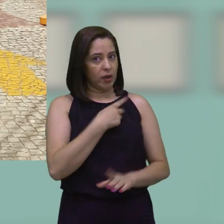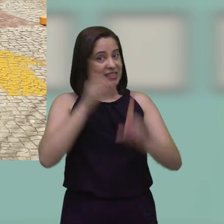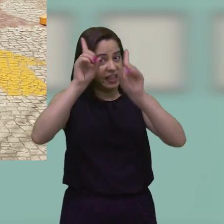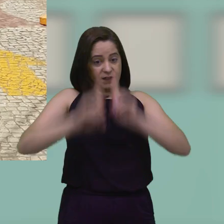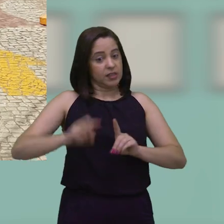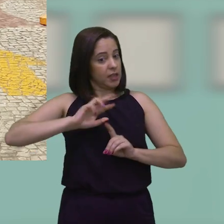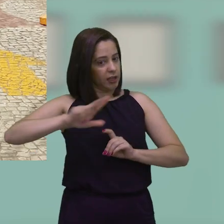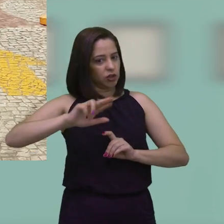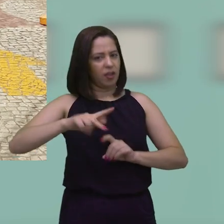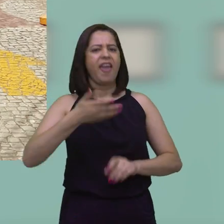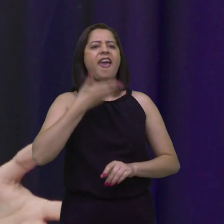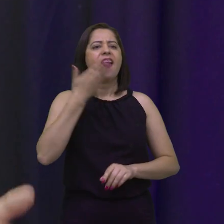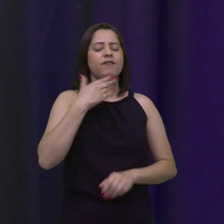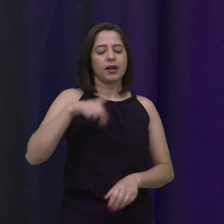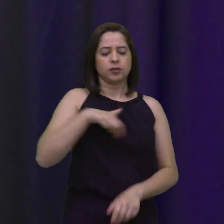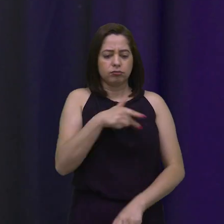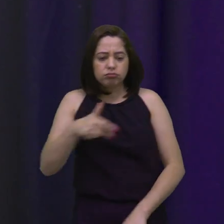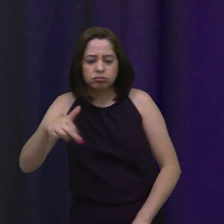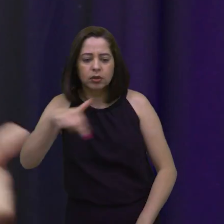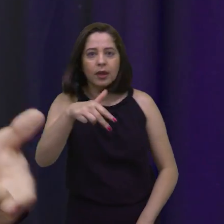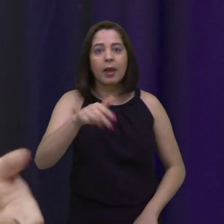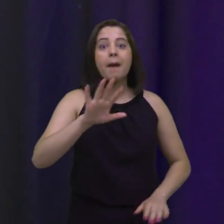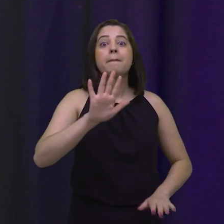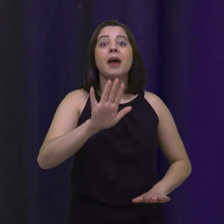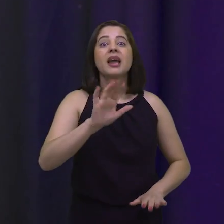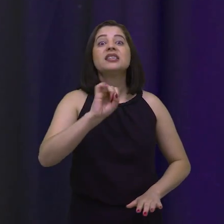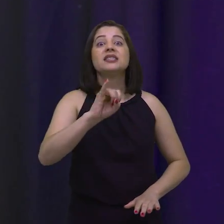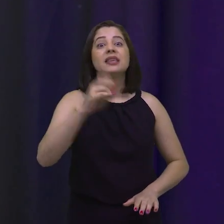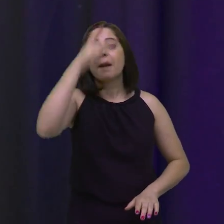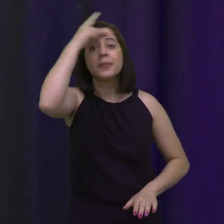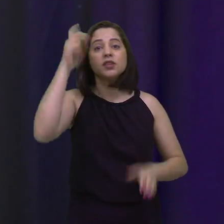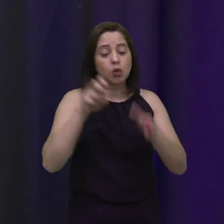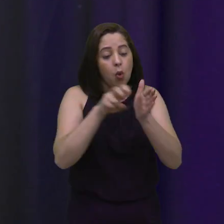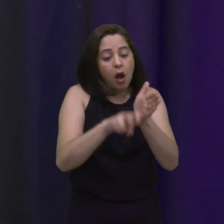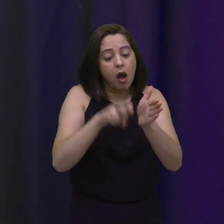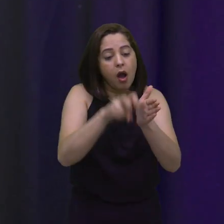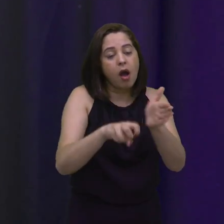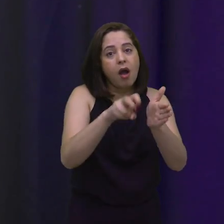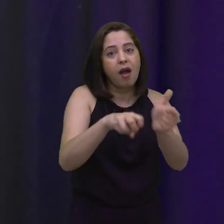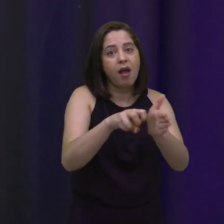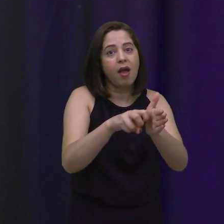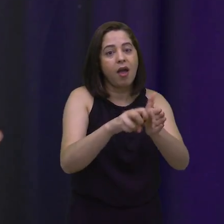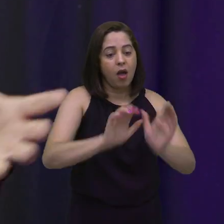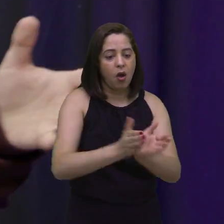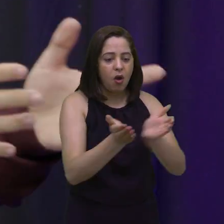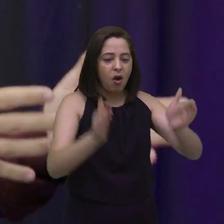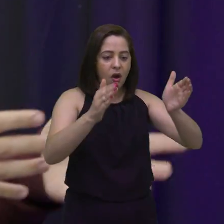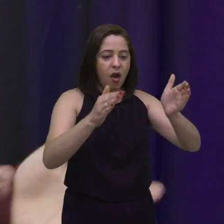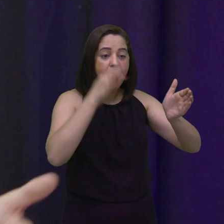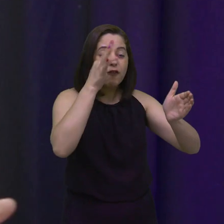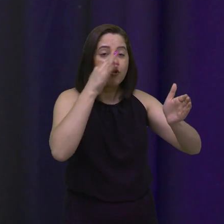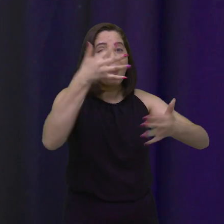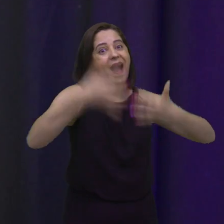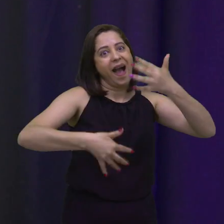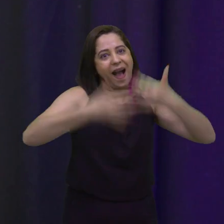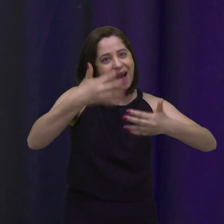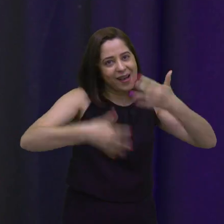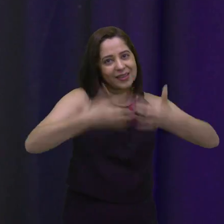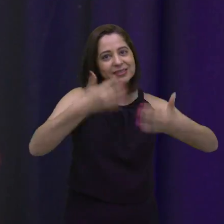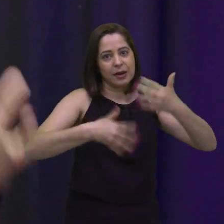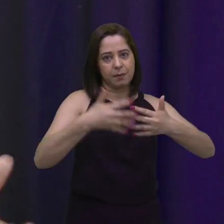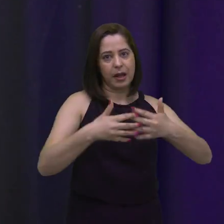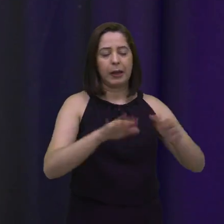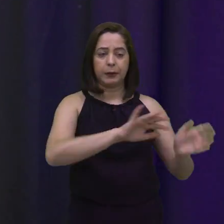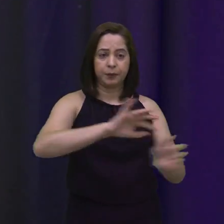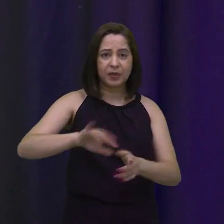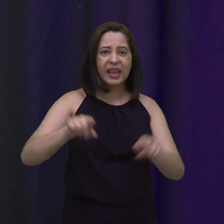que não é cadeirante, é fácil desviar. Mas e para quem está com uma cadeira de roda, por exemplo? Aquele vaso impede o caminho.